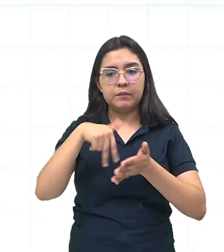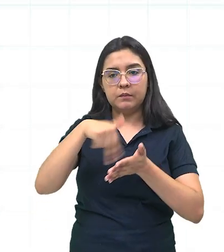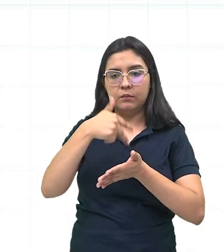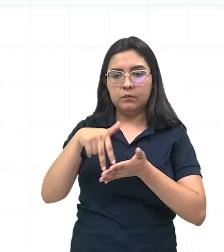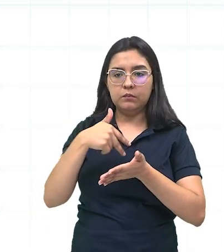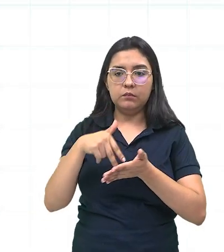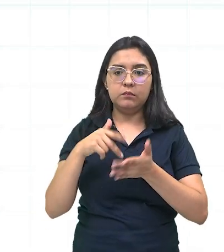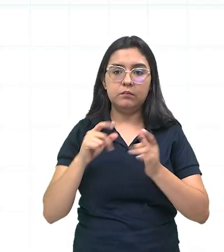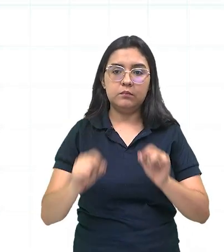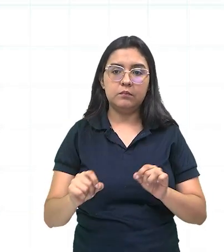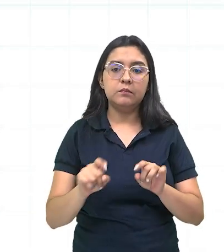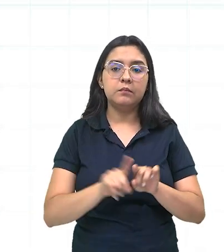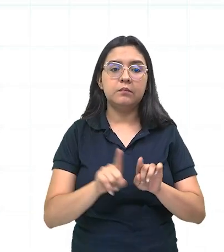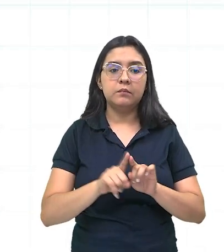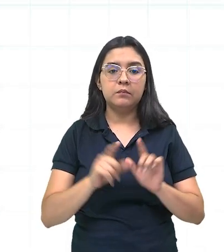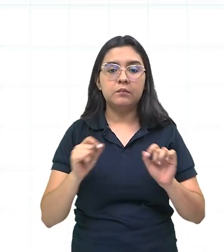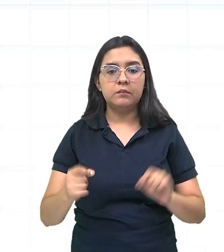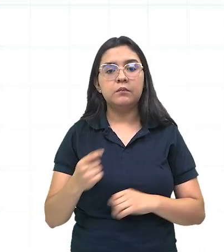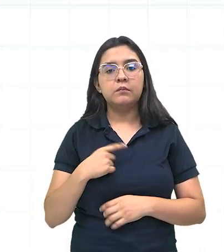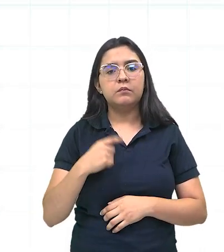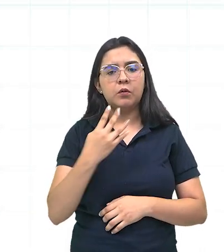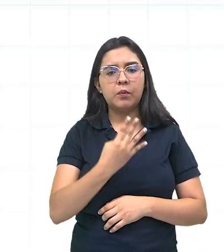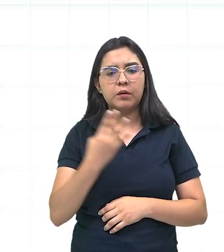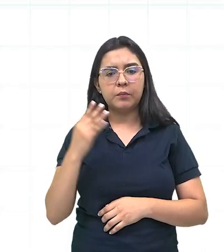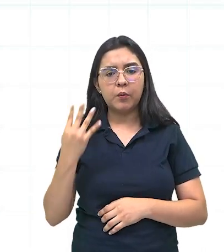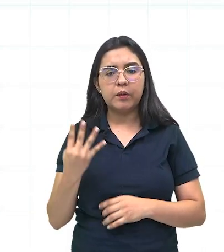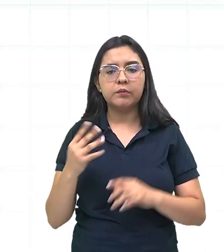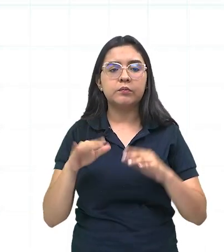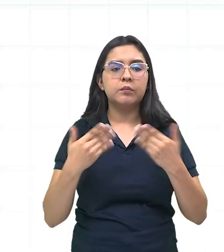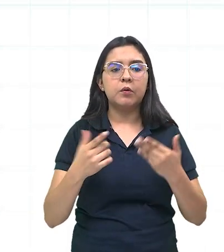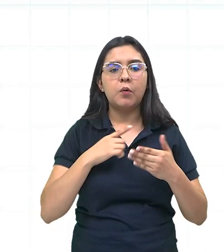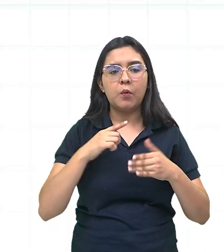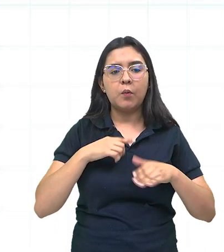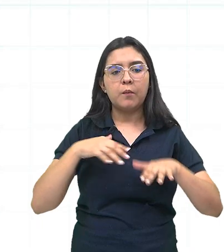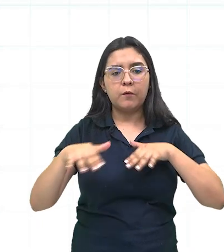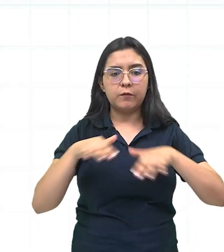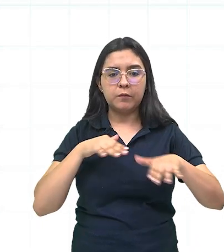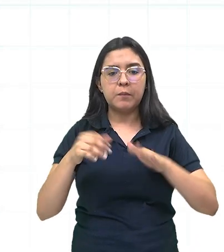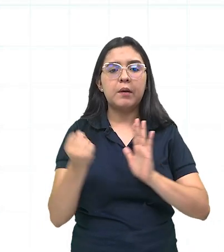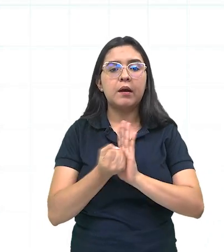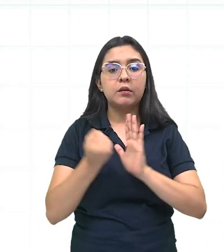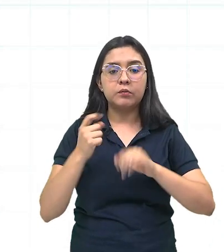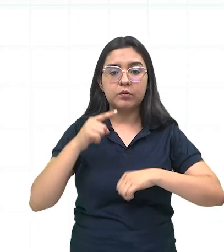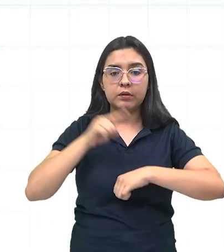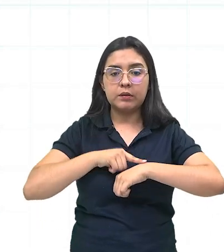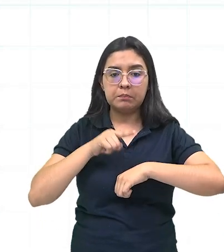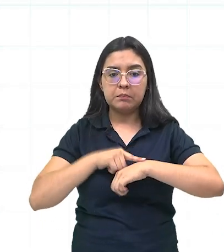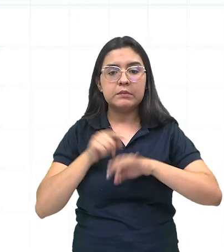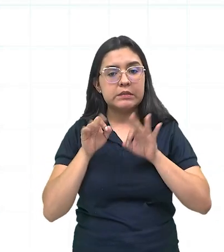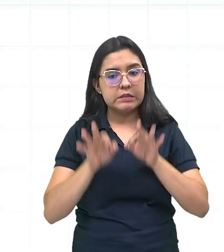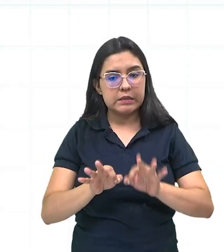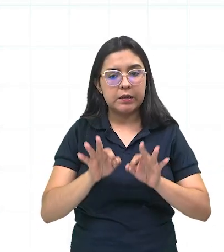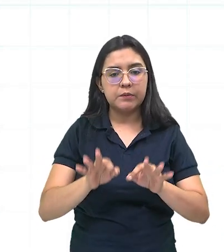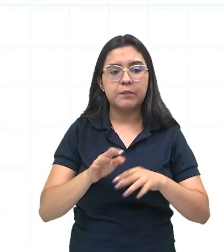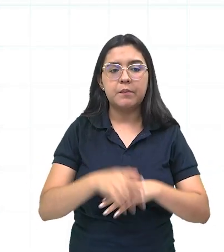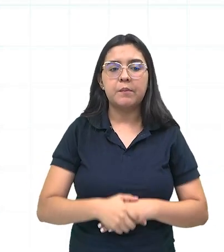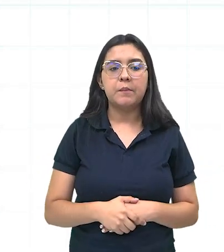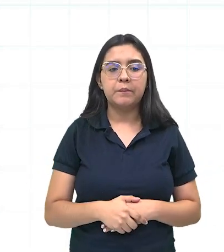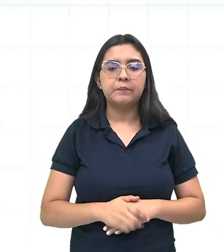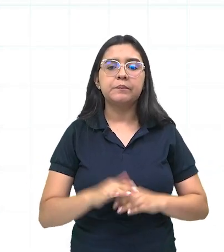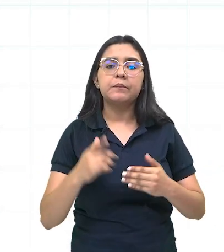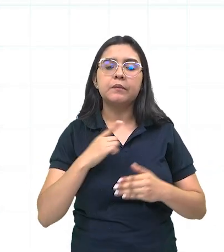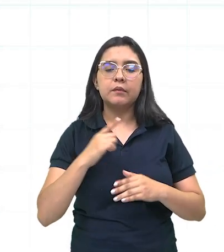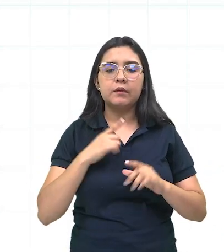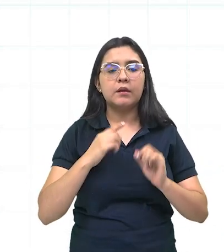segue um ritmo em 4/4, com passos marcados por tempos bem definidos.